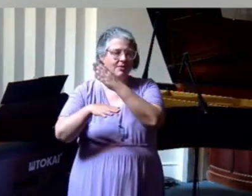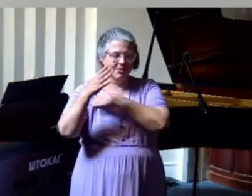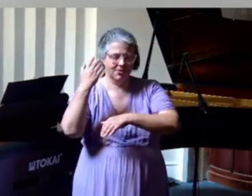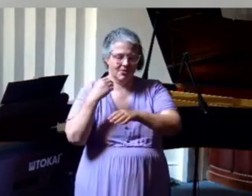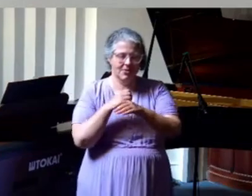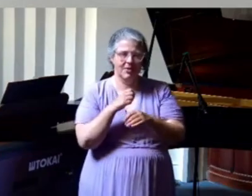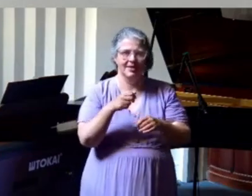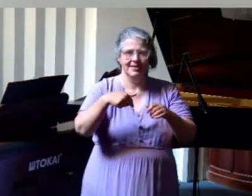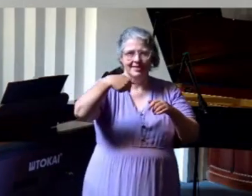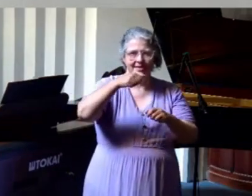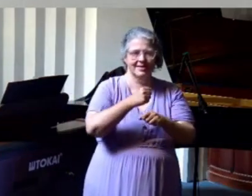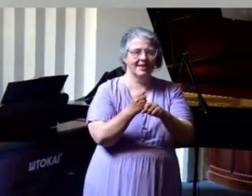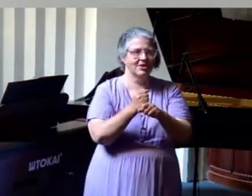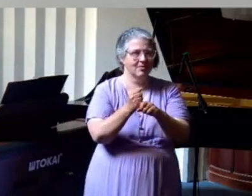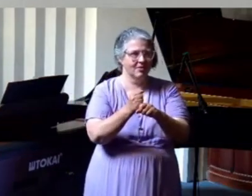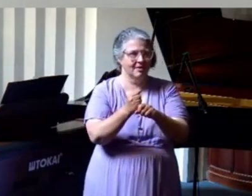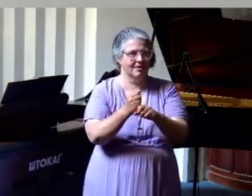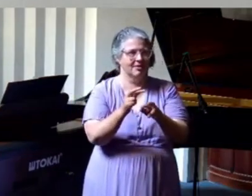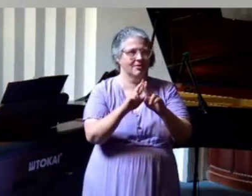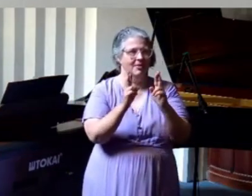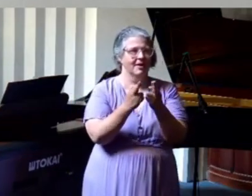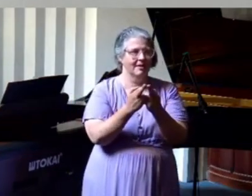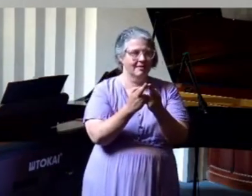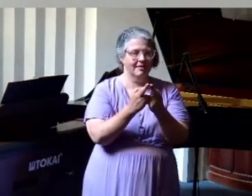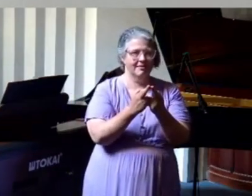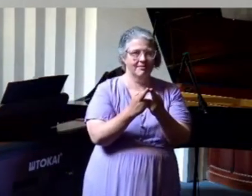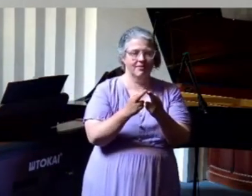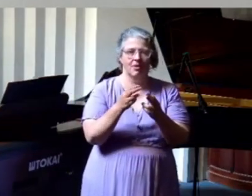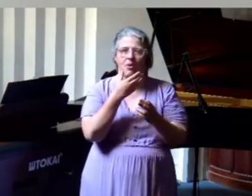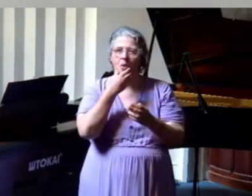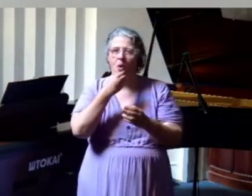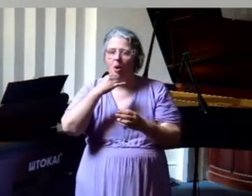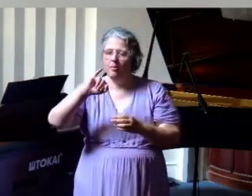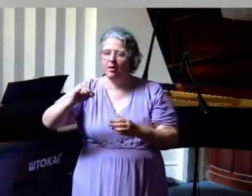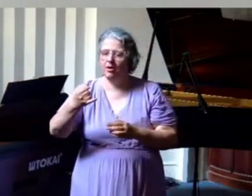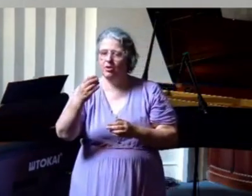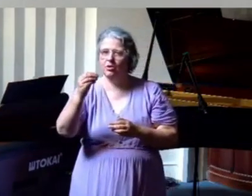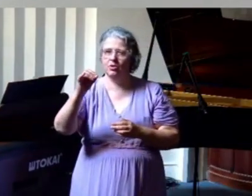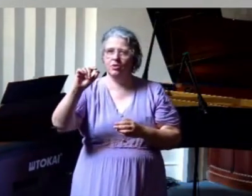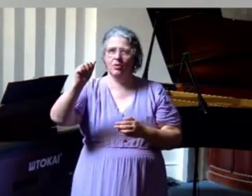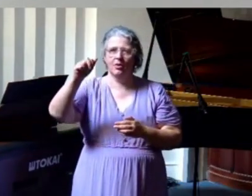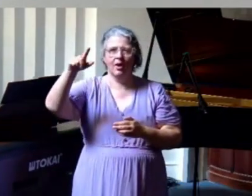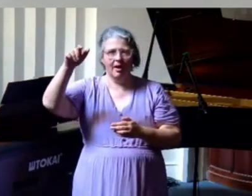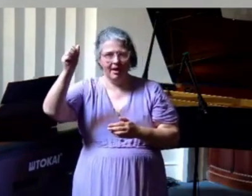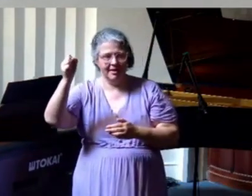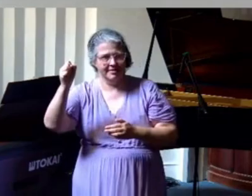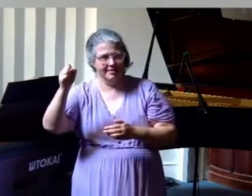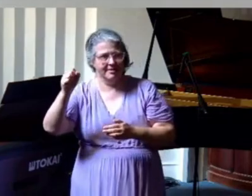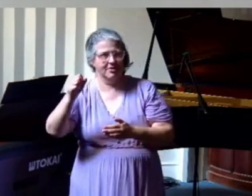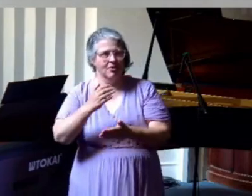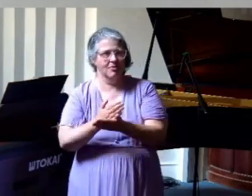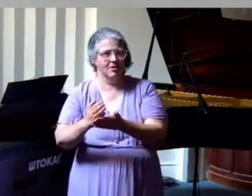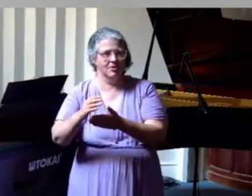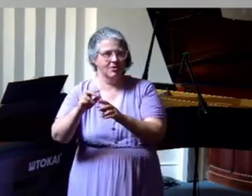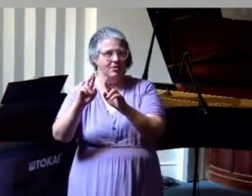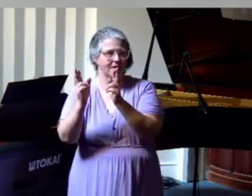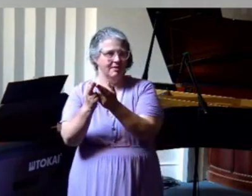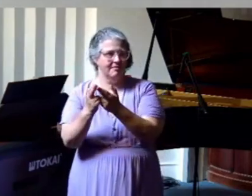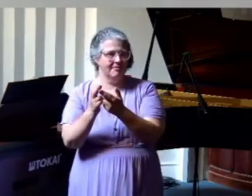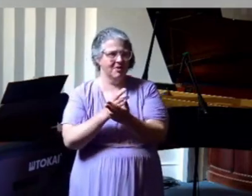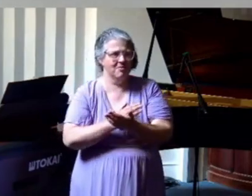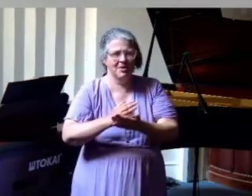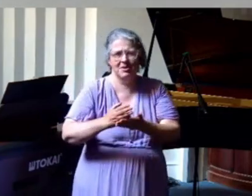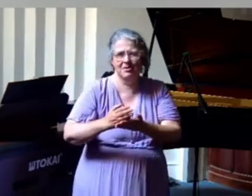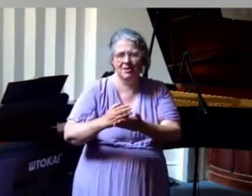de Jeú, Joás começou a reinar. Ele reinou 40 anos em Jerusalém. A mãe dele